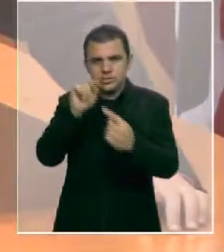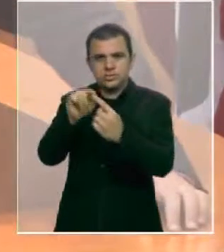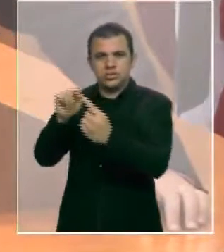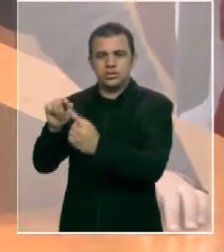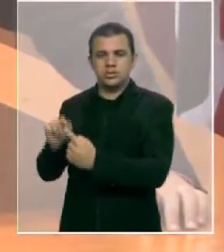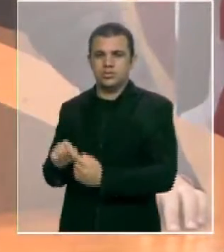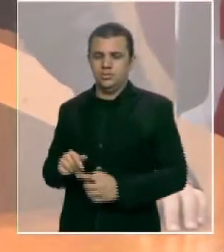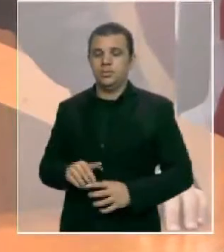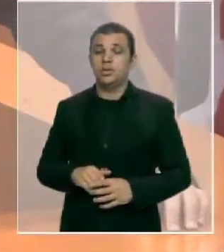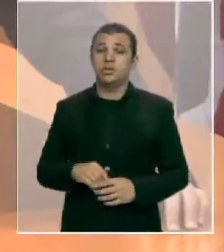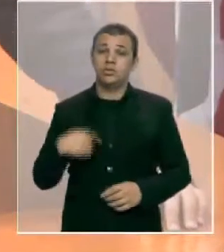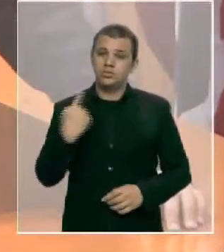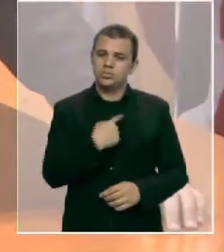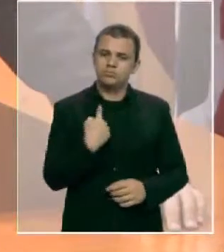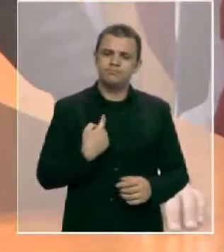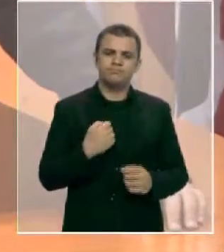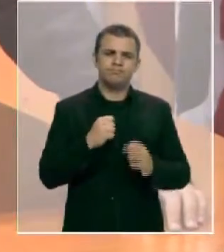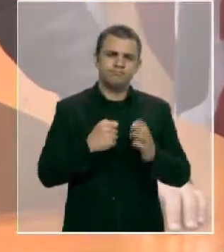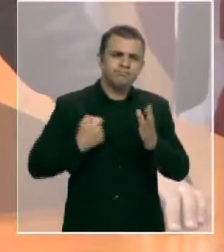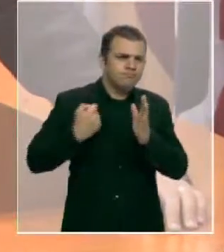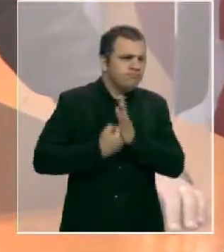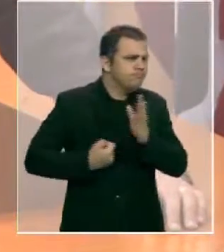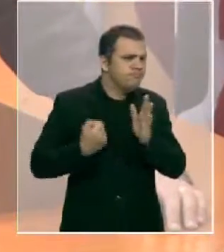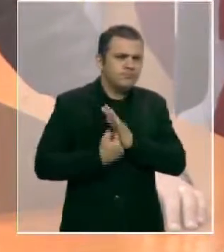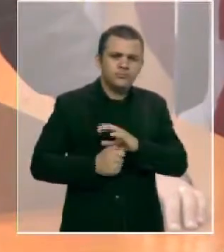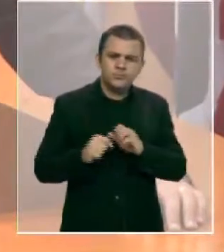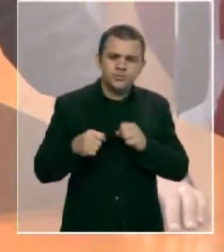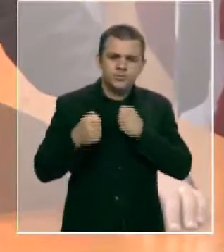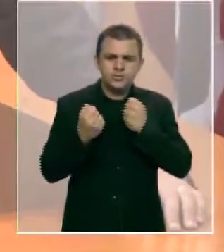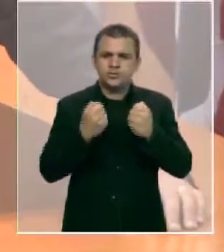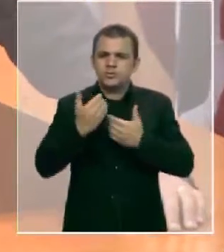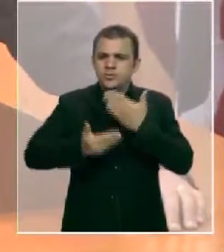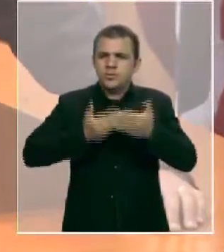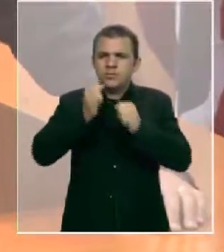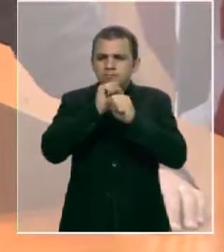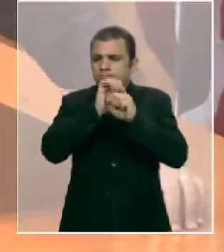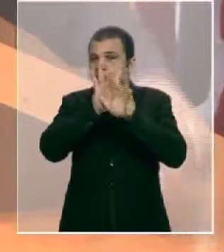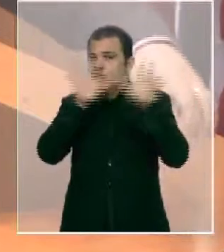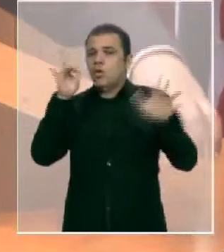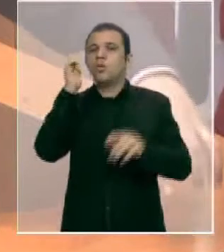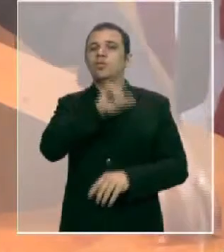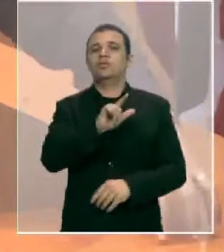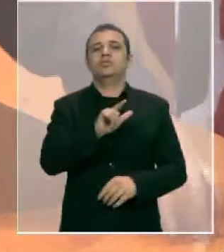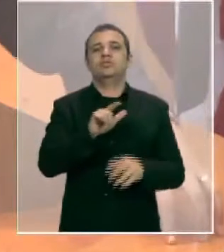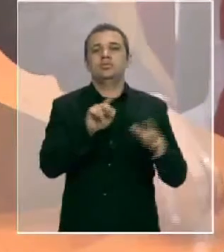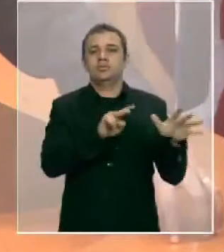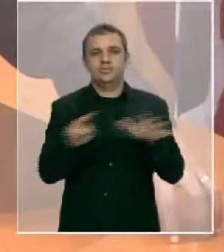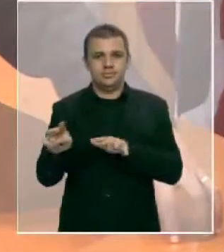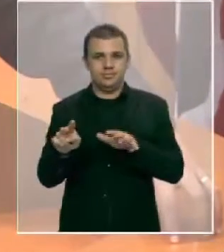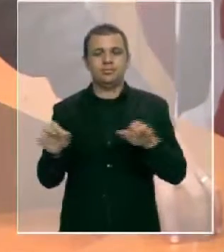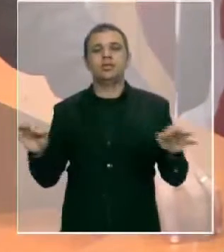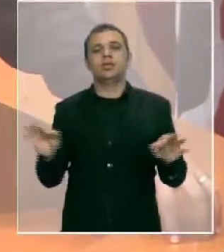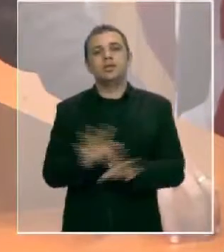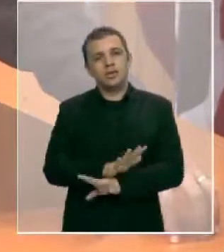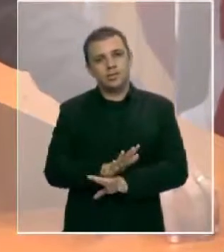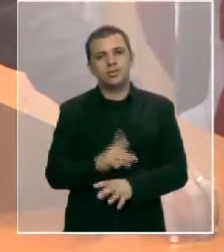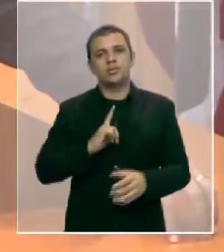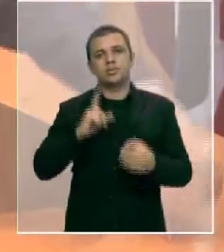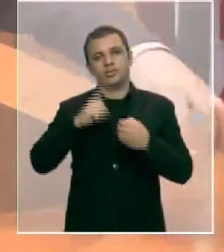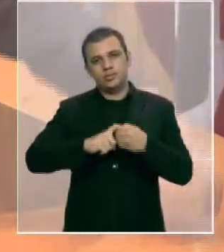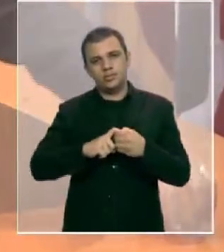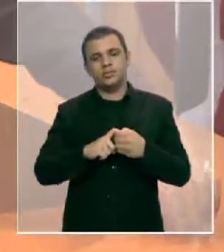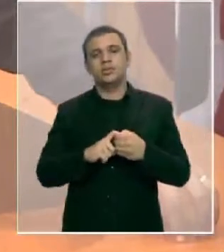E nós viemos tentando, e foi clareando e deu certo. Nesta semana finalizou esse convênio